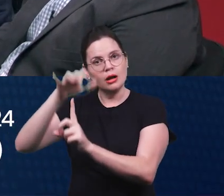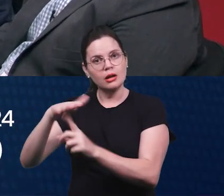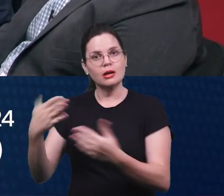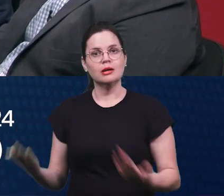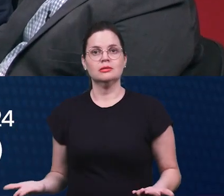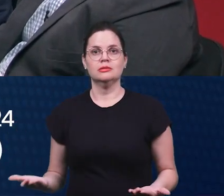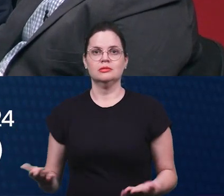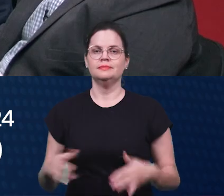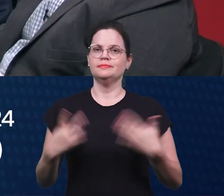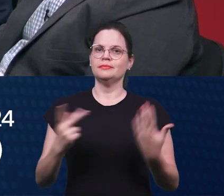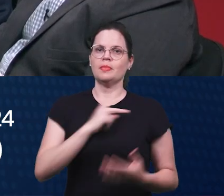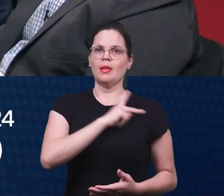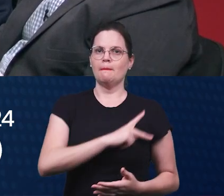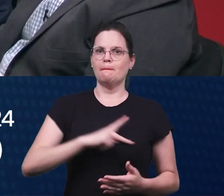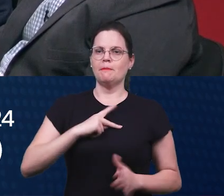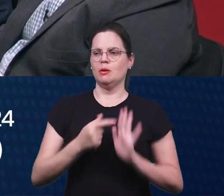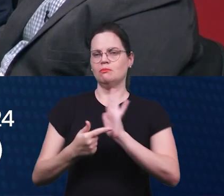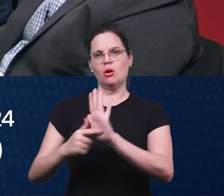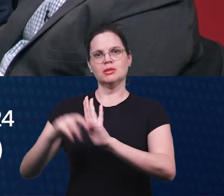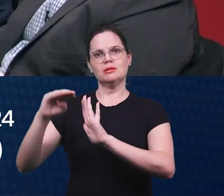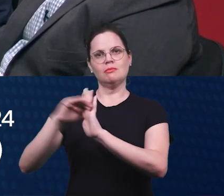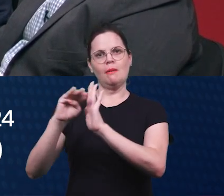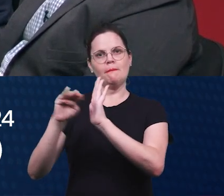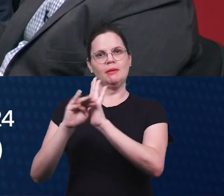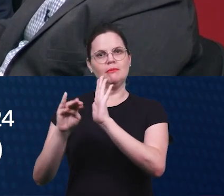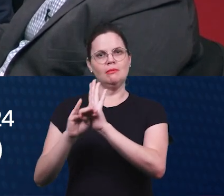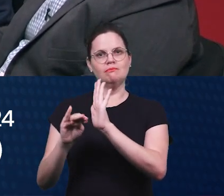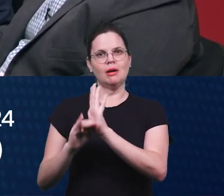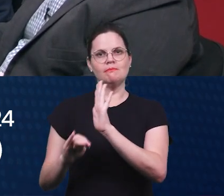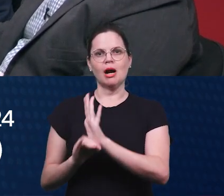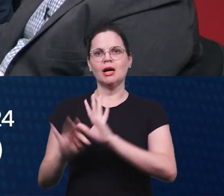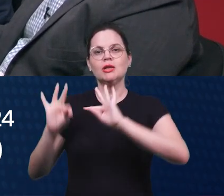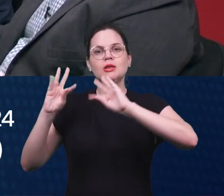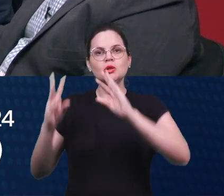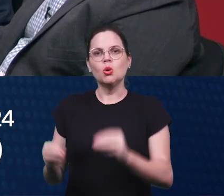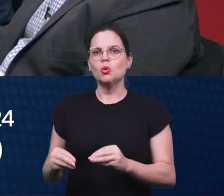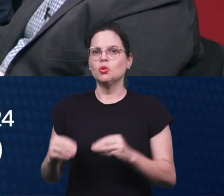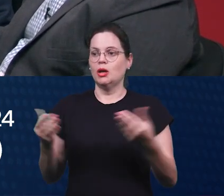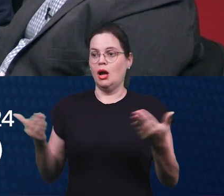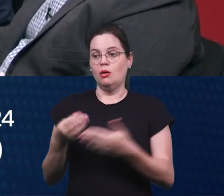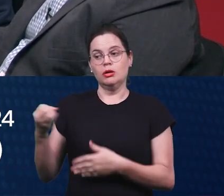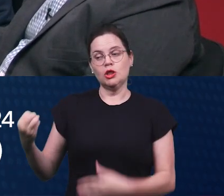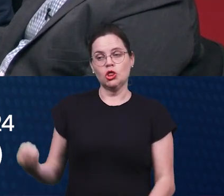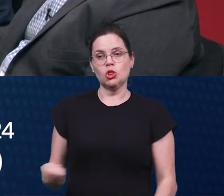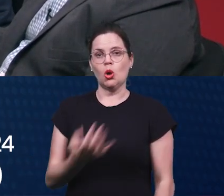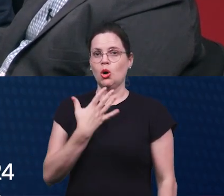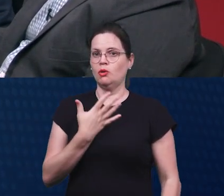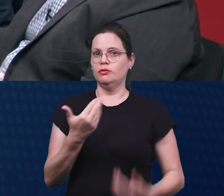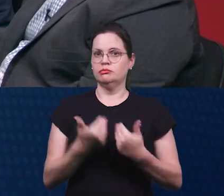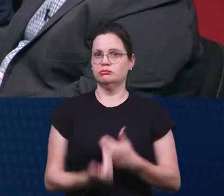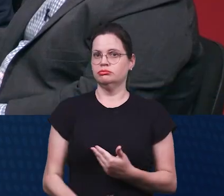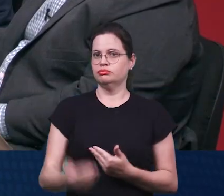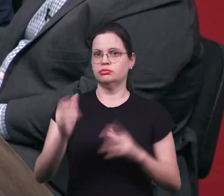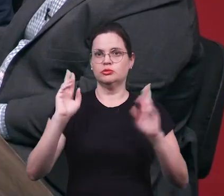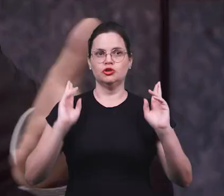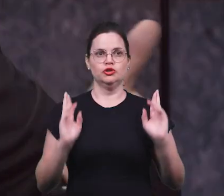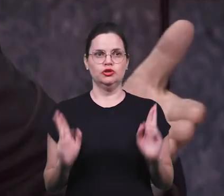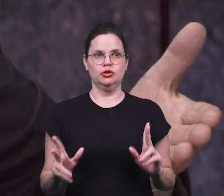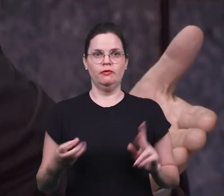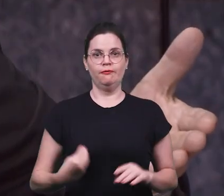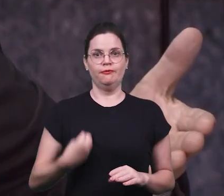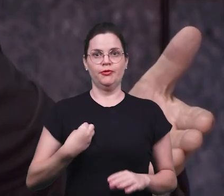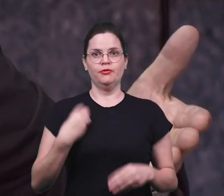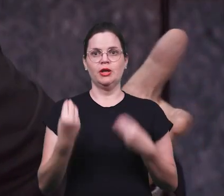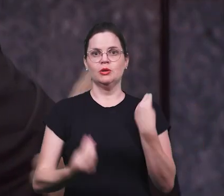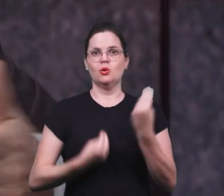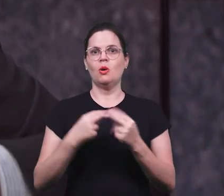Paulo demonstra aos Gálatas que nós estamos agora uma nova vida na presença do Senhor, vivendo pela